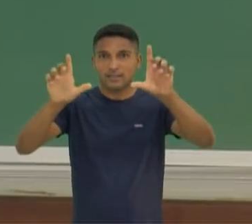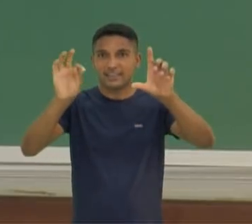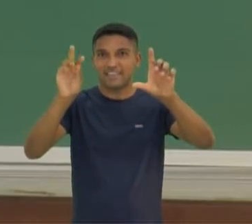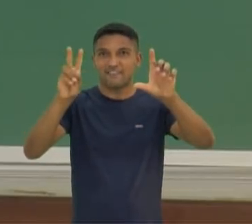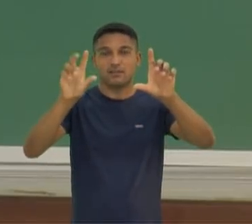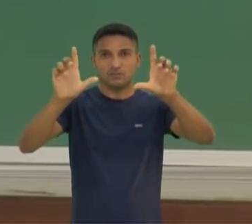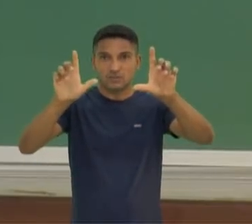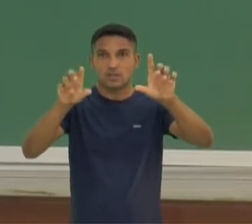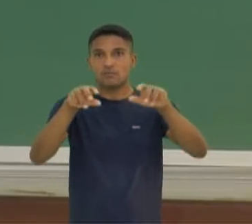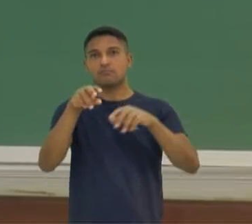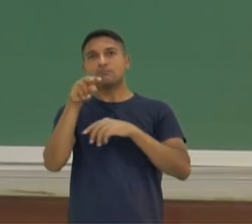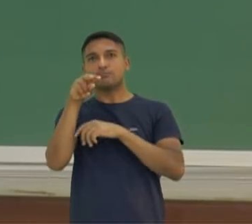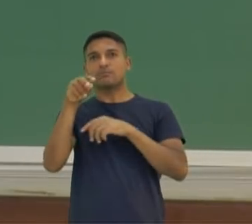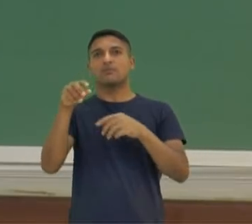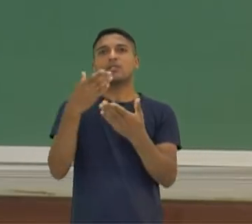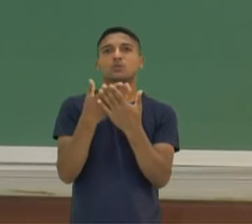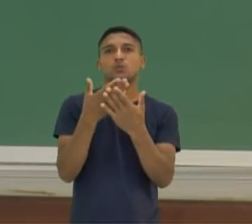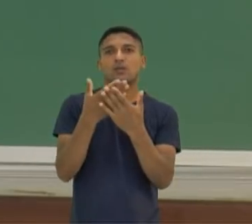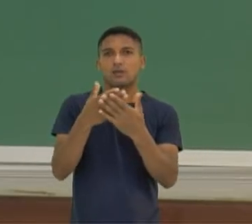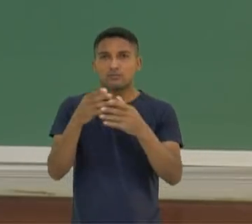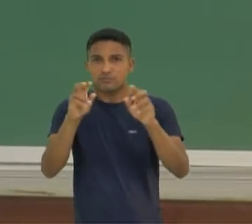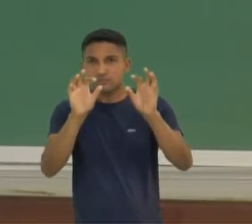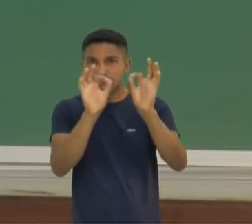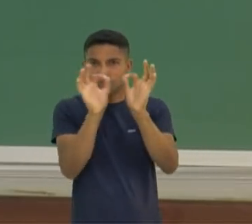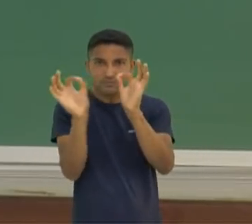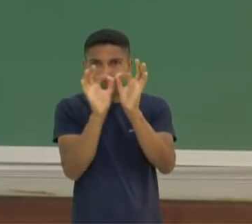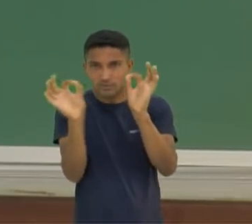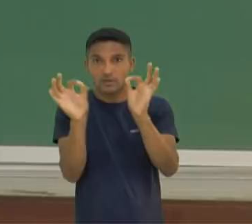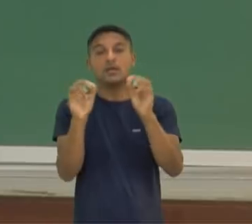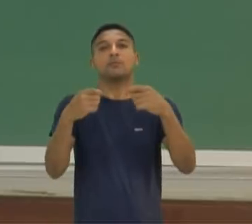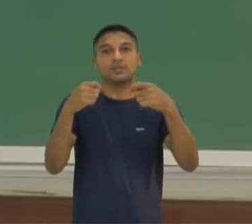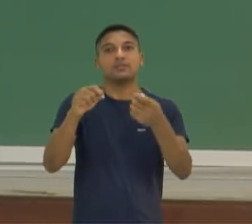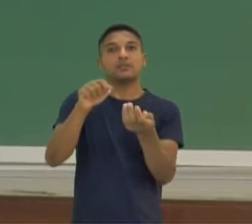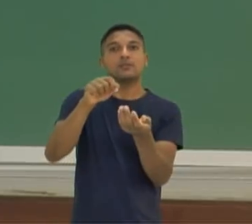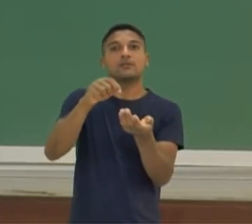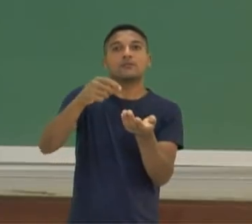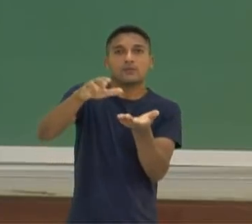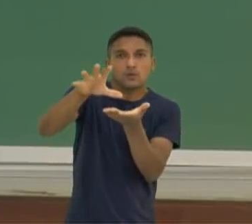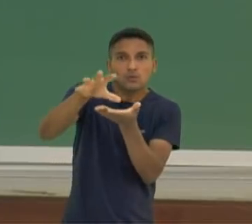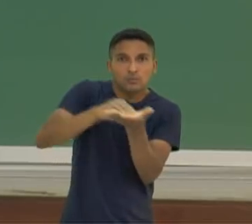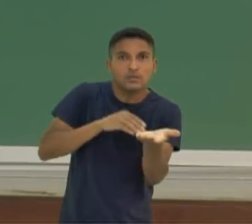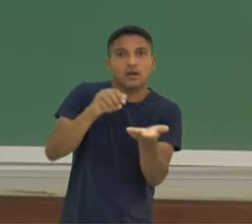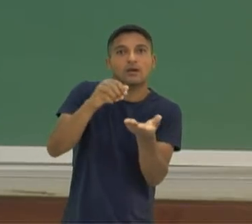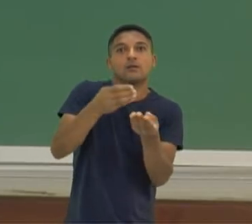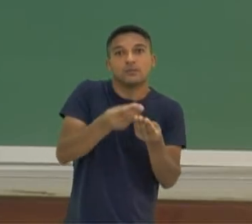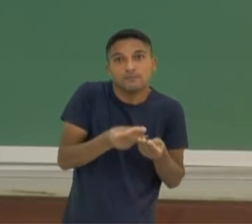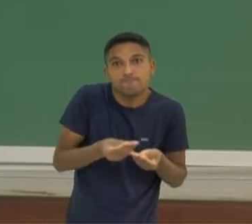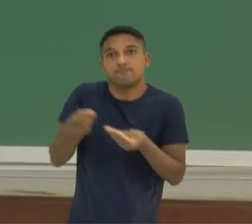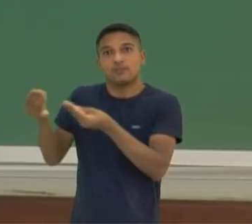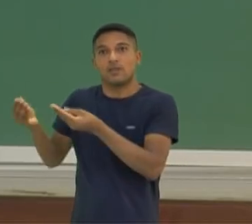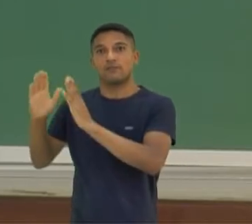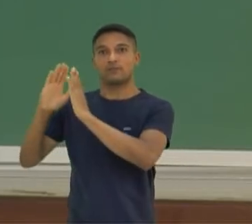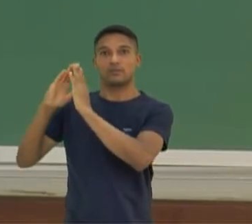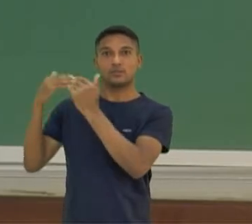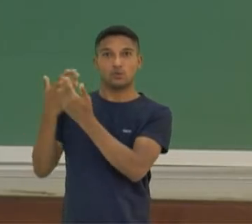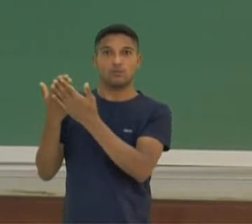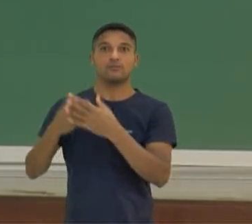pela TV, lembre-se de levar o seu material até a sua escola. E você que está